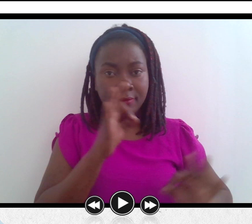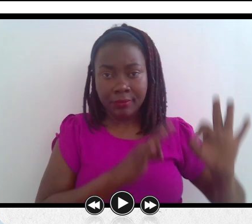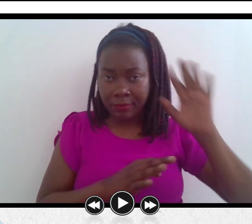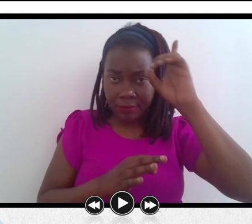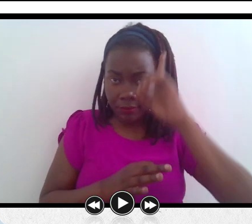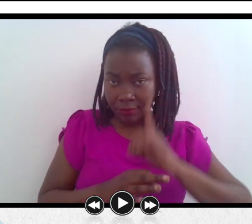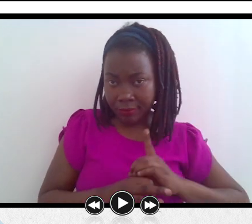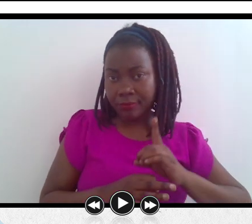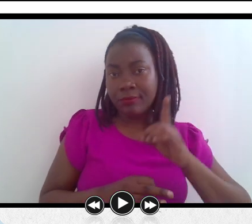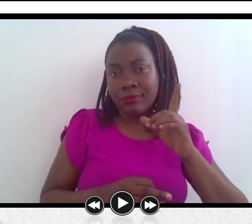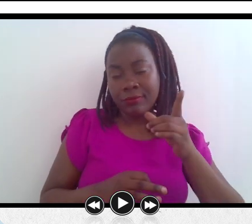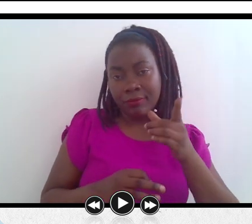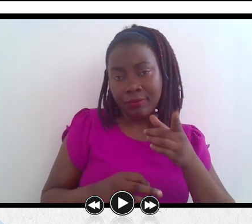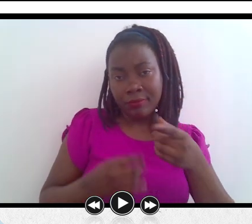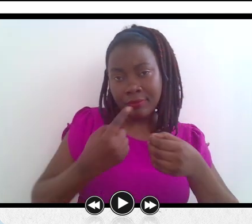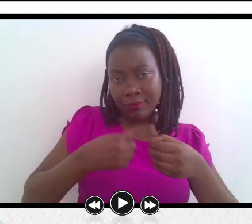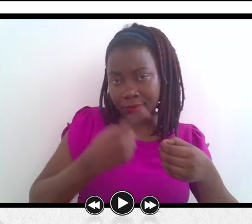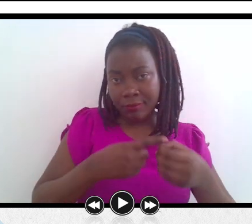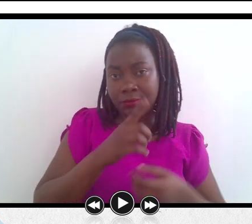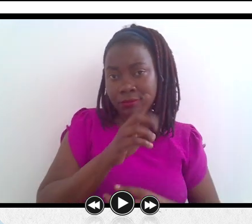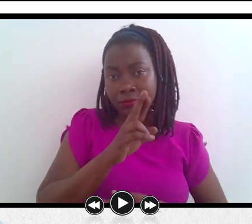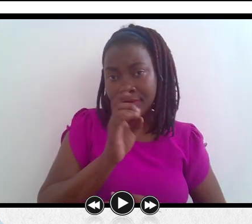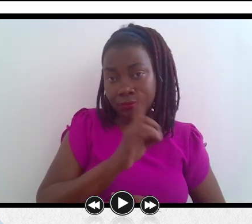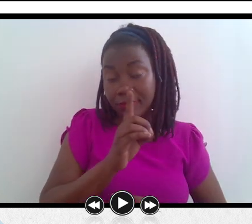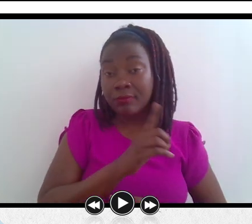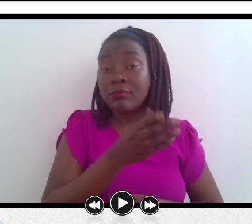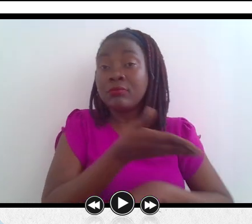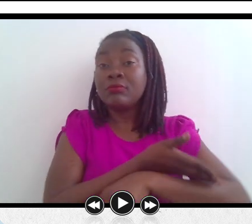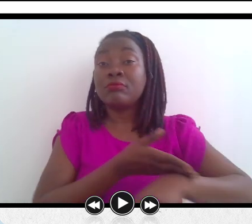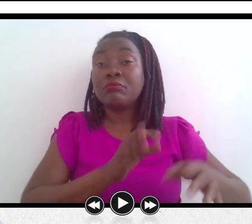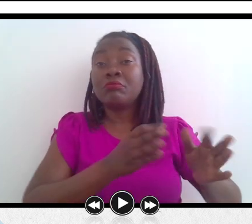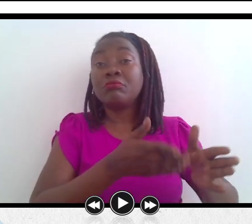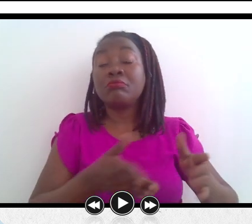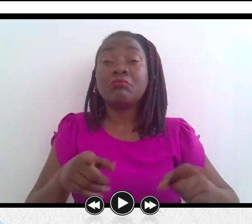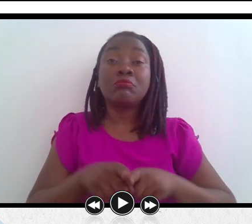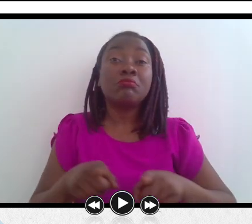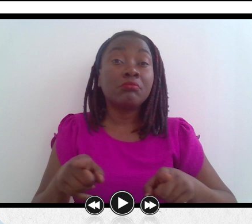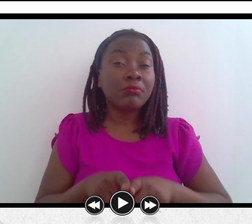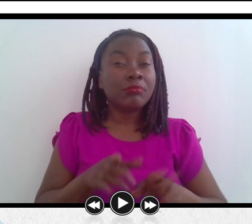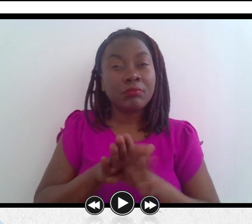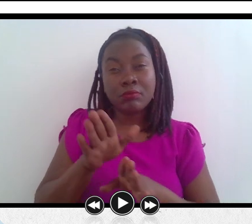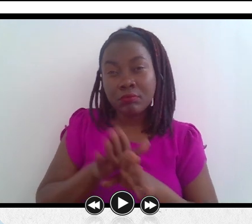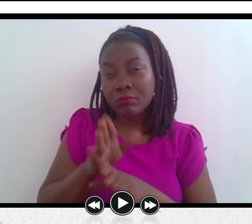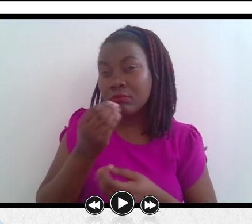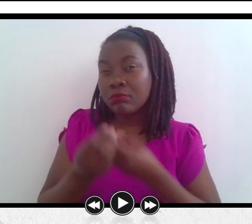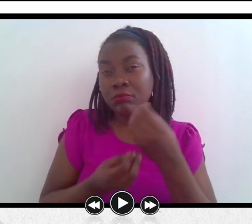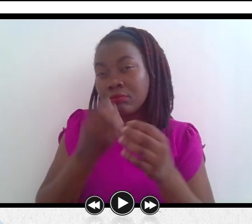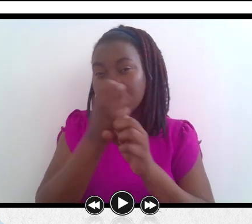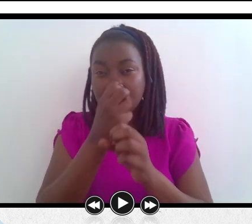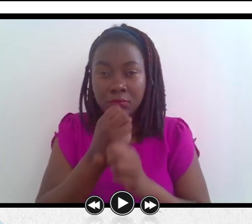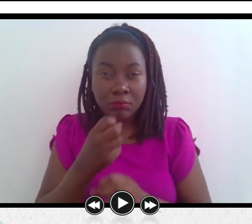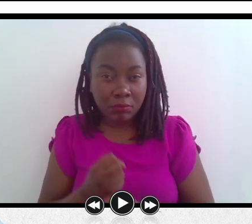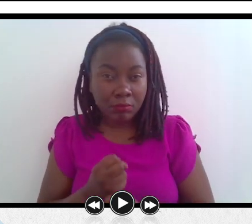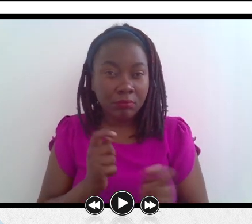drenagem urbana, mas os planos diretores de drenagem urbana, eles geralmente organizam também, dão diretrizes de como calcular bacias